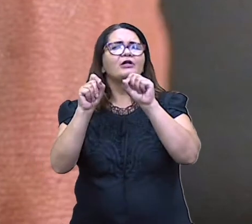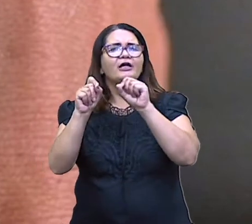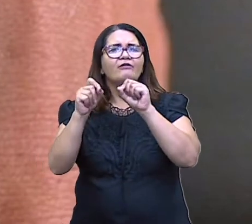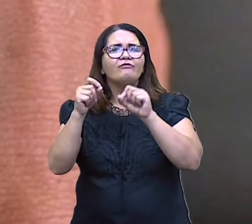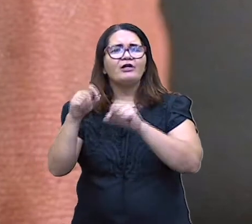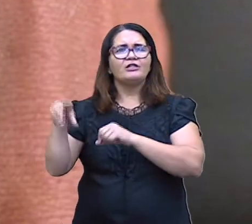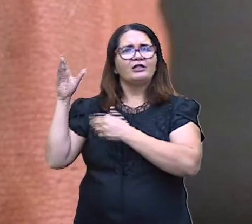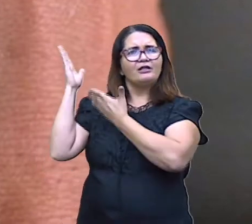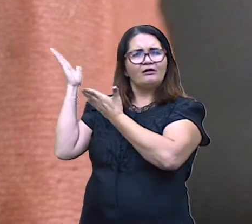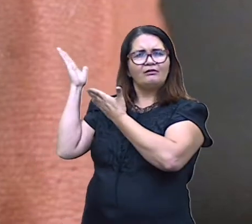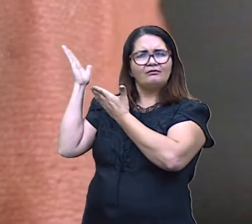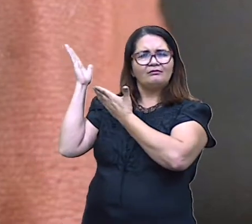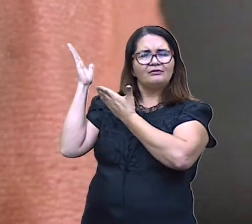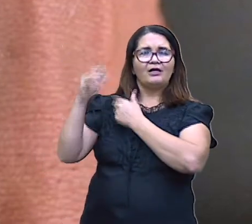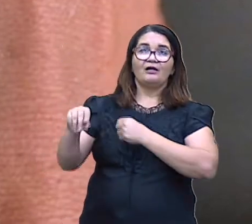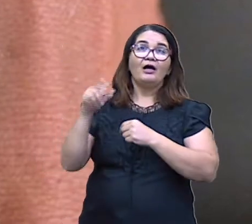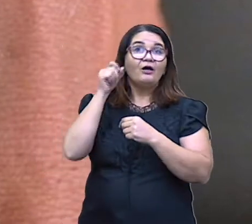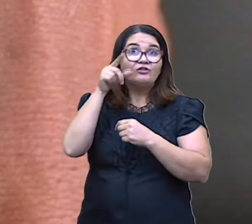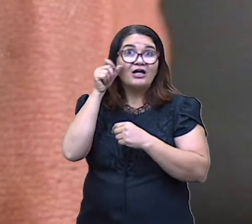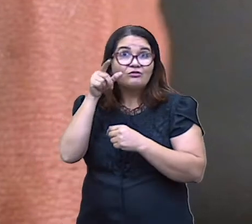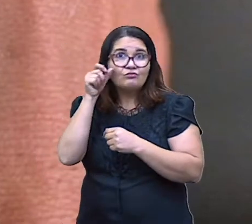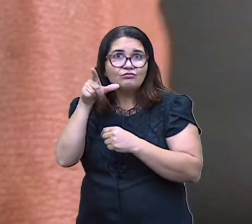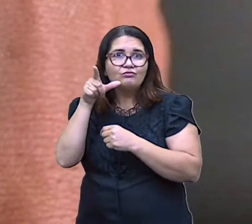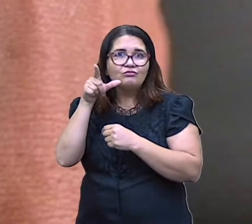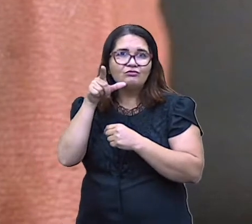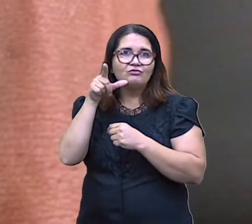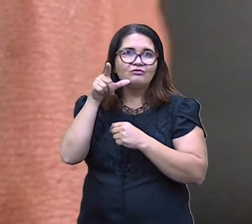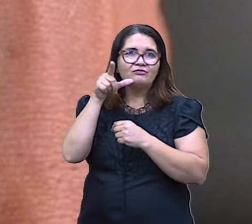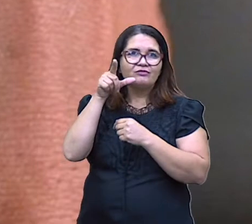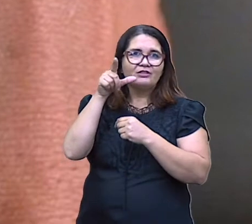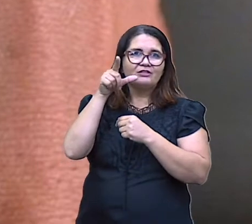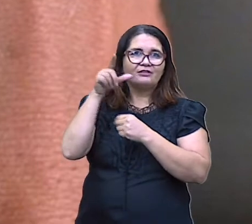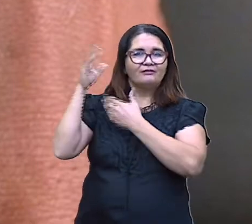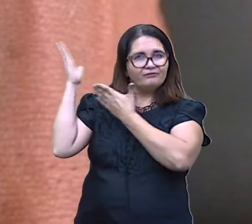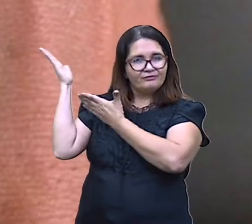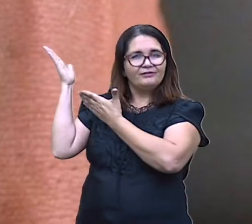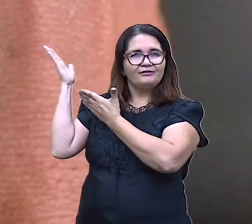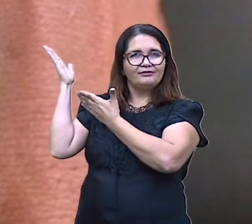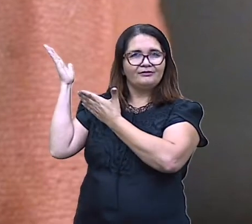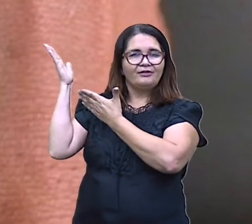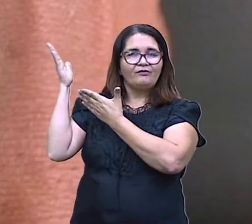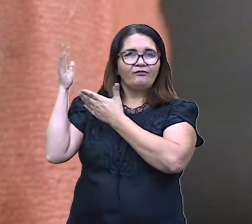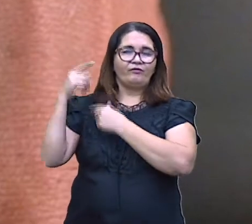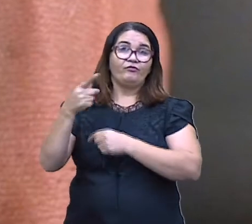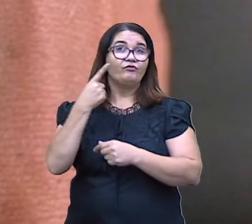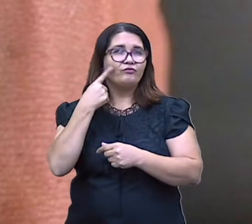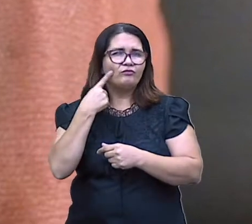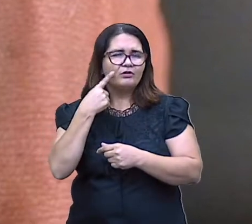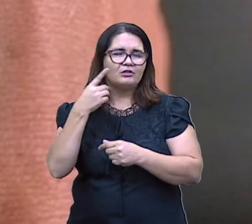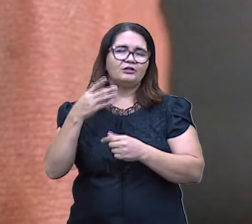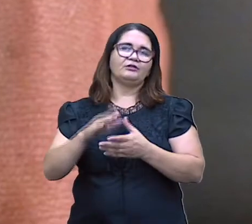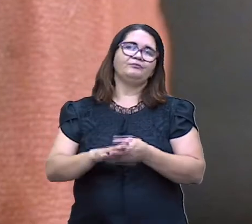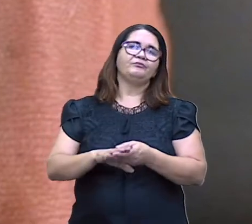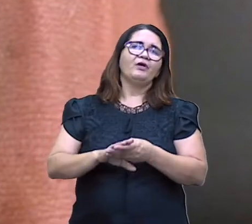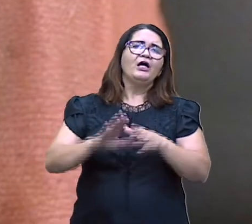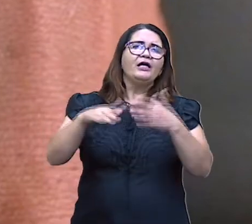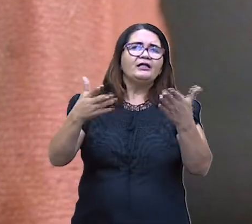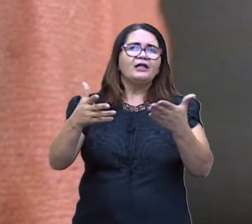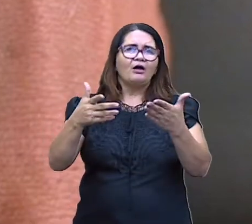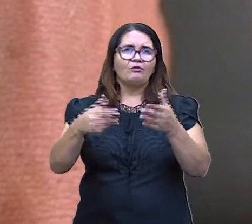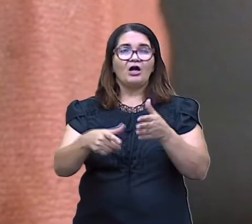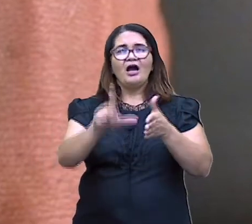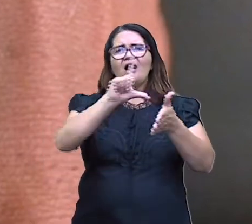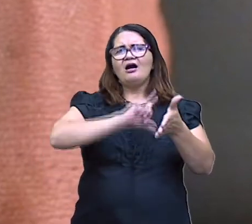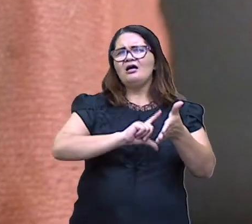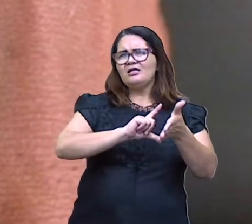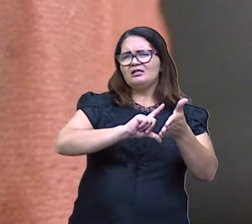também, ó. E abre com a fala do guia, tá vendo? Tudo direitinho nesse cabeçalho aí? E olha, pessoal, antes da fala e depois